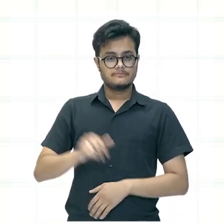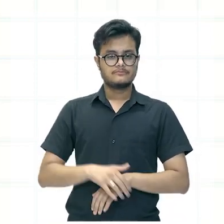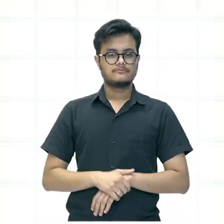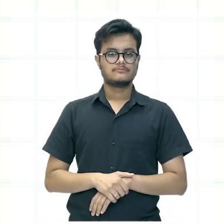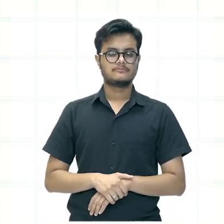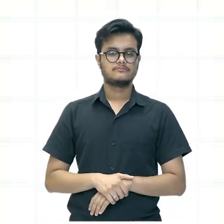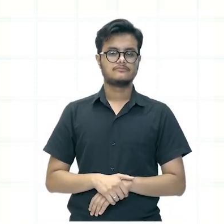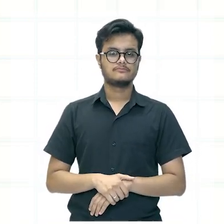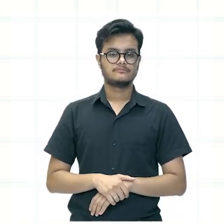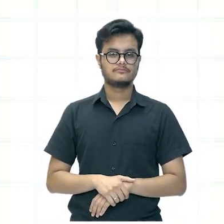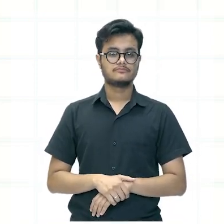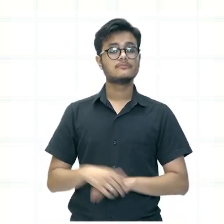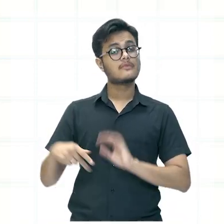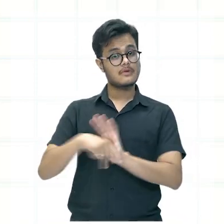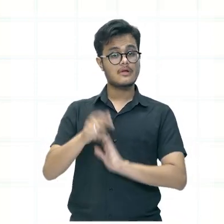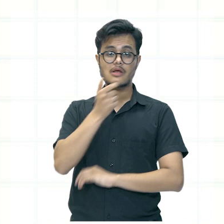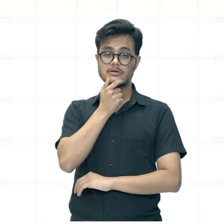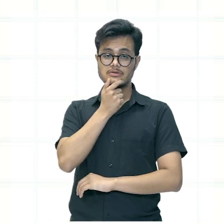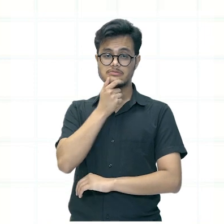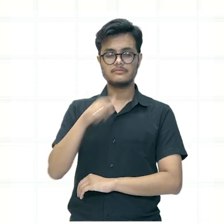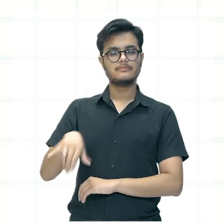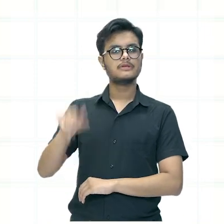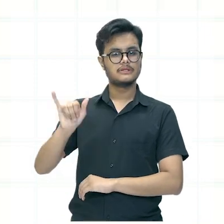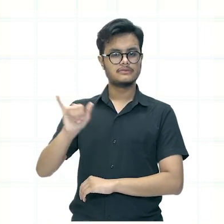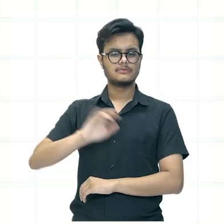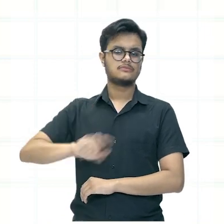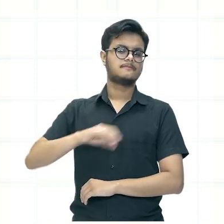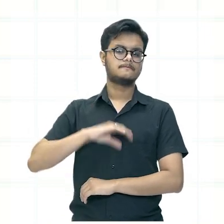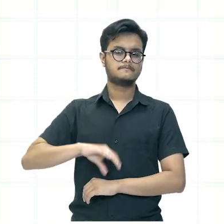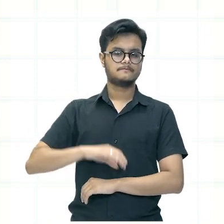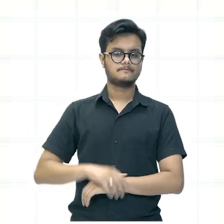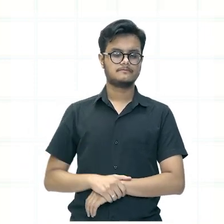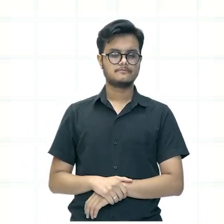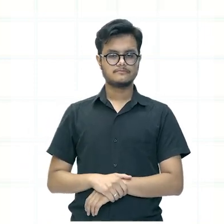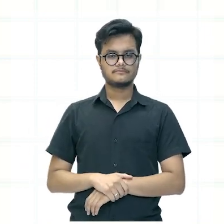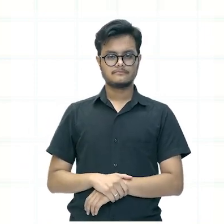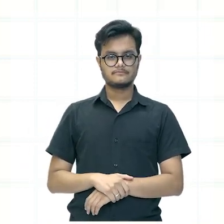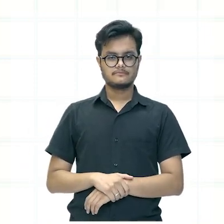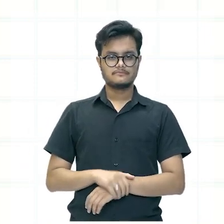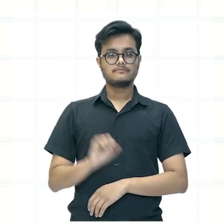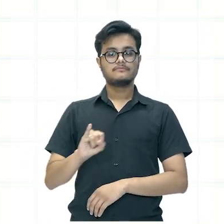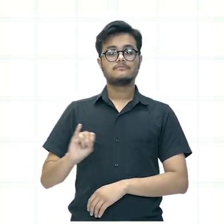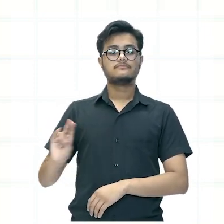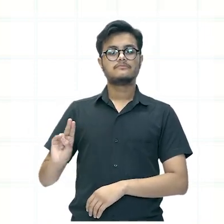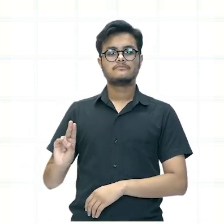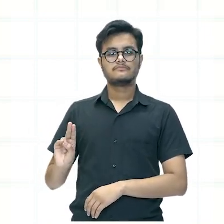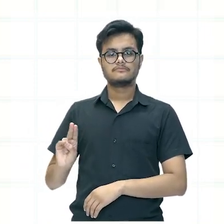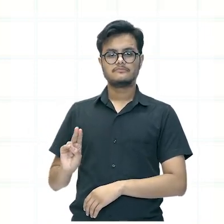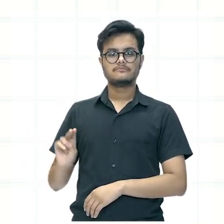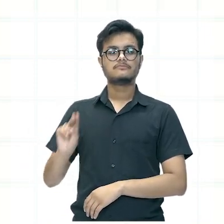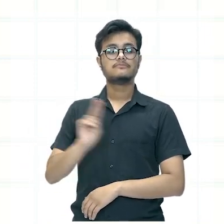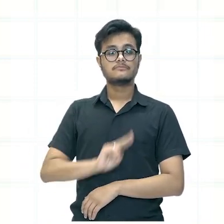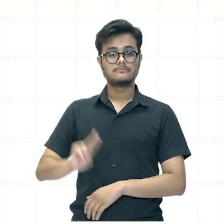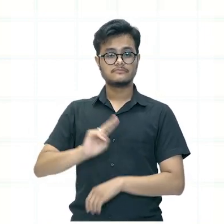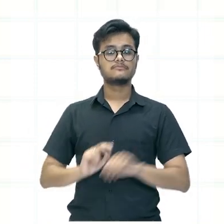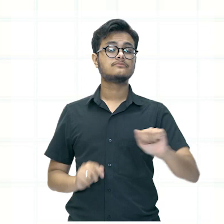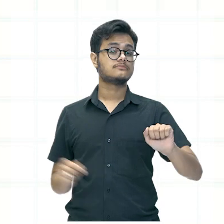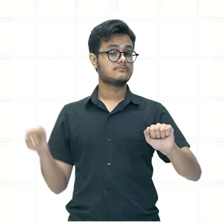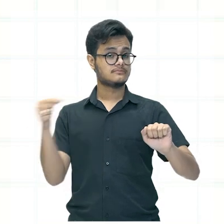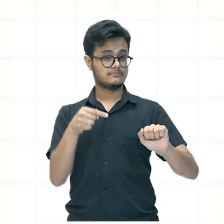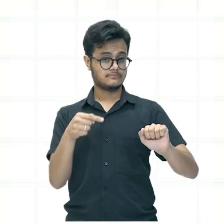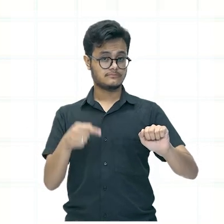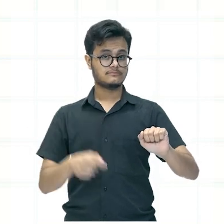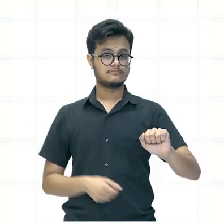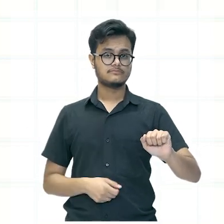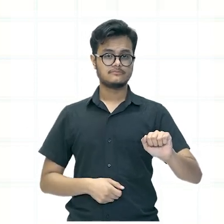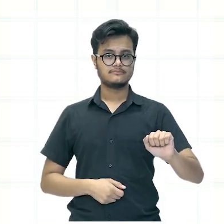é no inglês, tá? You, nós usamos o artigo indefinido a,